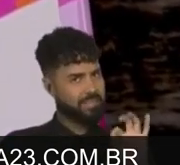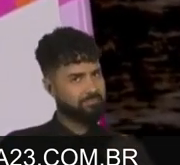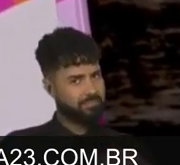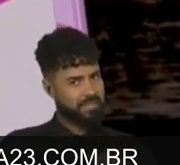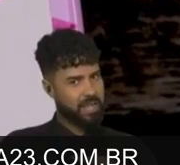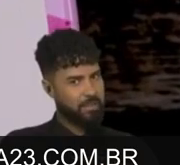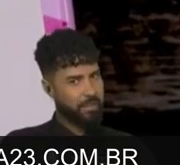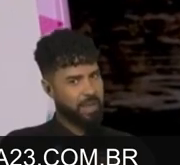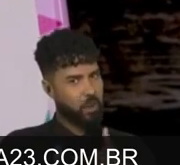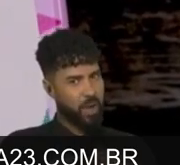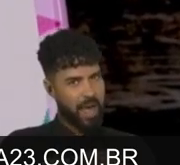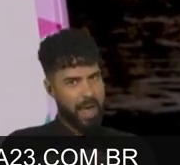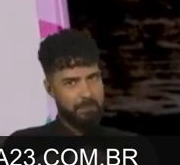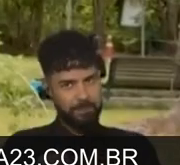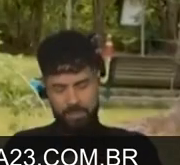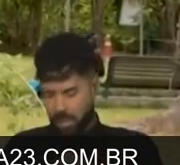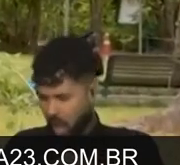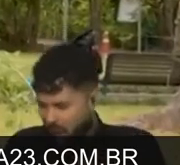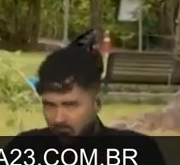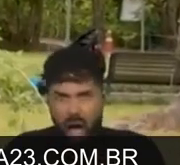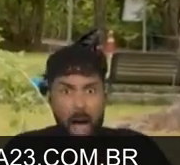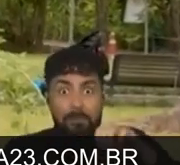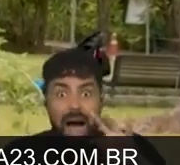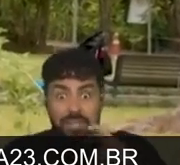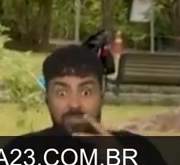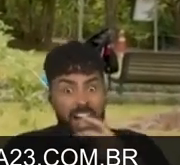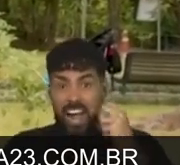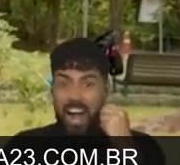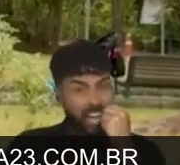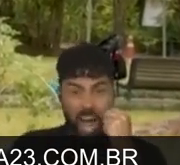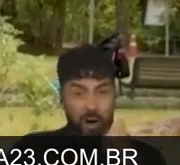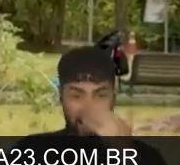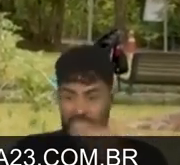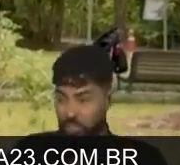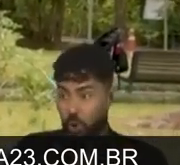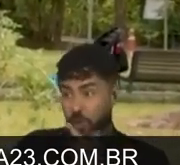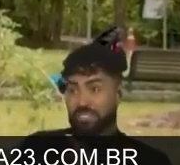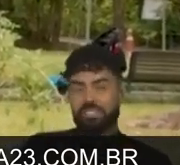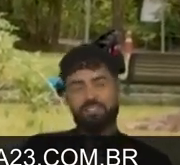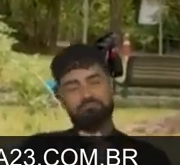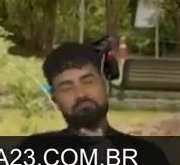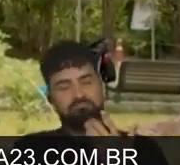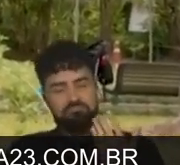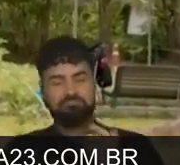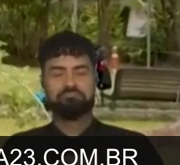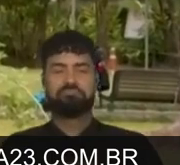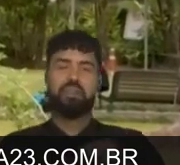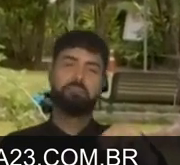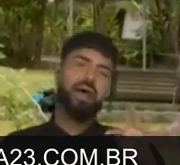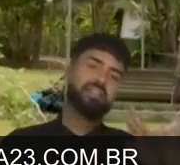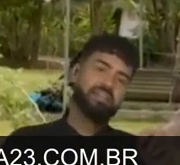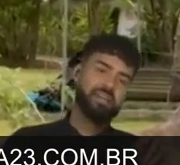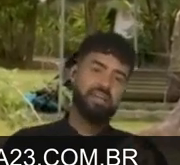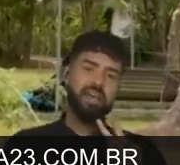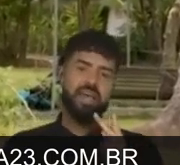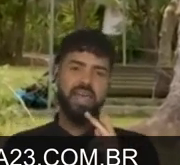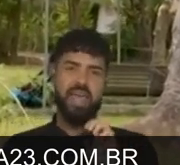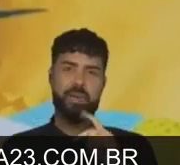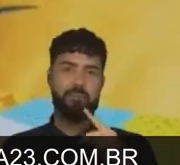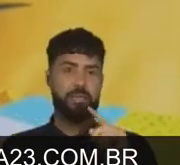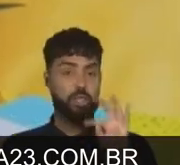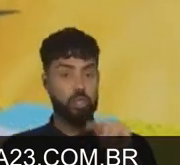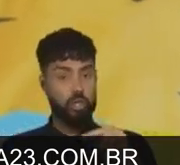brincadeira, meu primeiro pacotinho era a Marta. Aí eu falei, caraca, é a Marta! Então, assim, eu acho que são Marta, Rapinoe